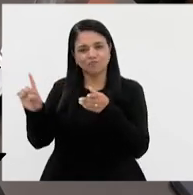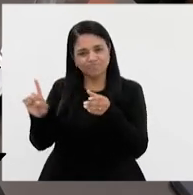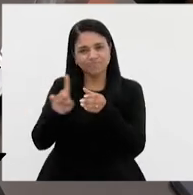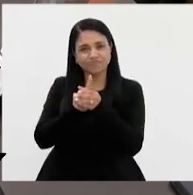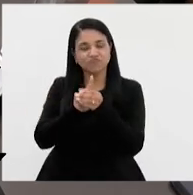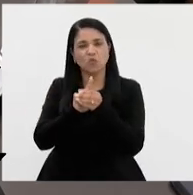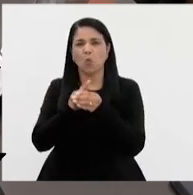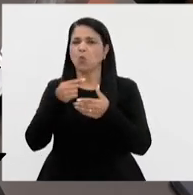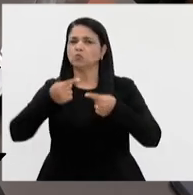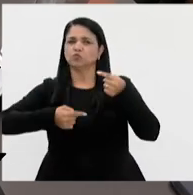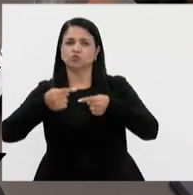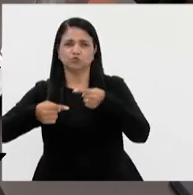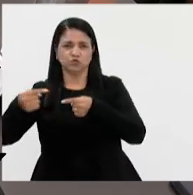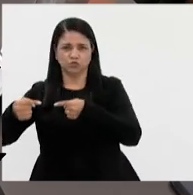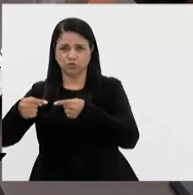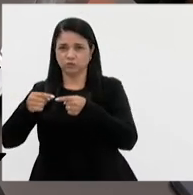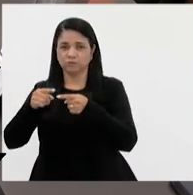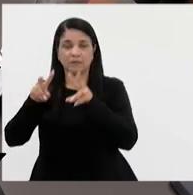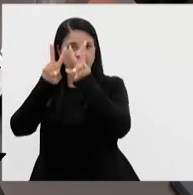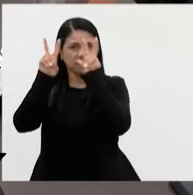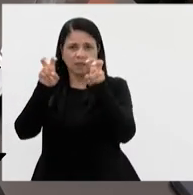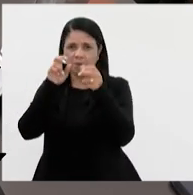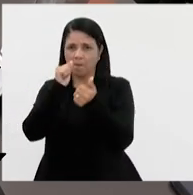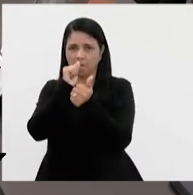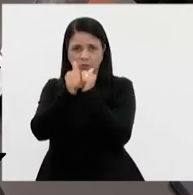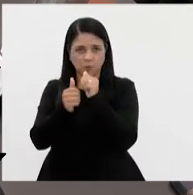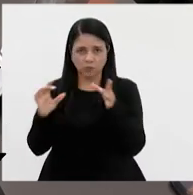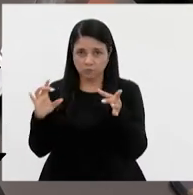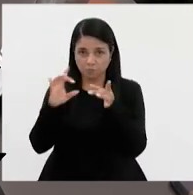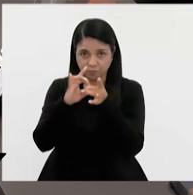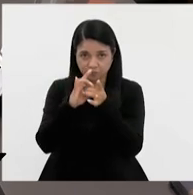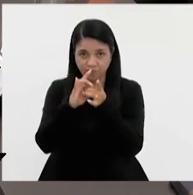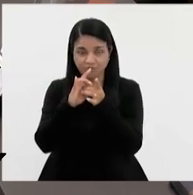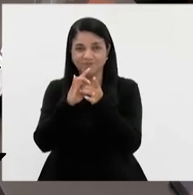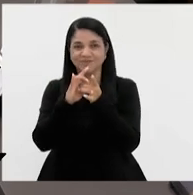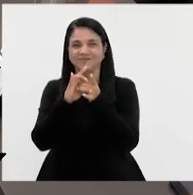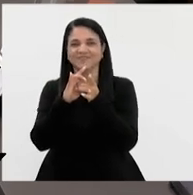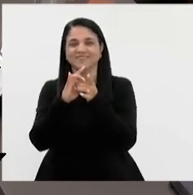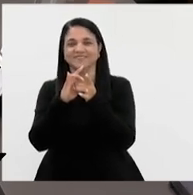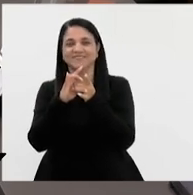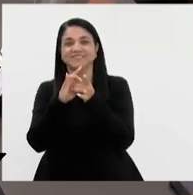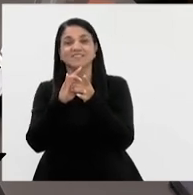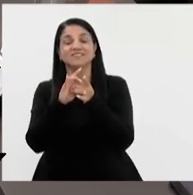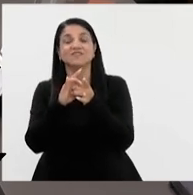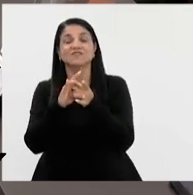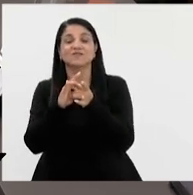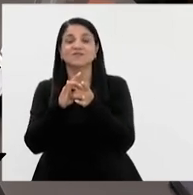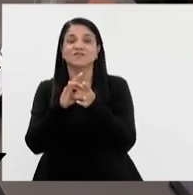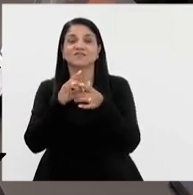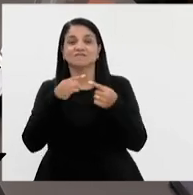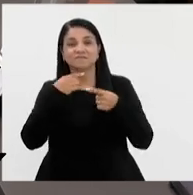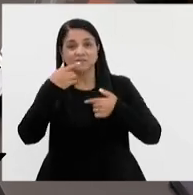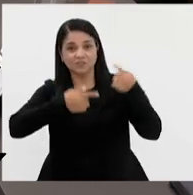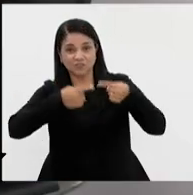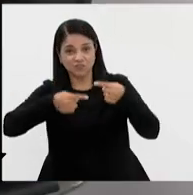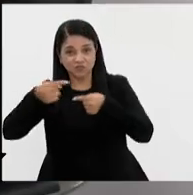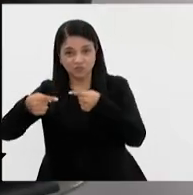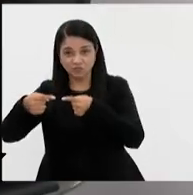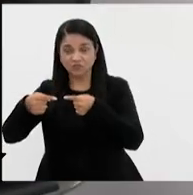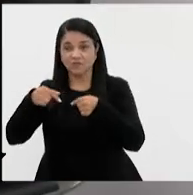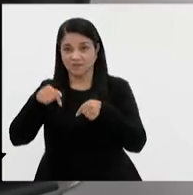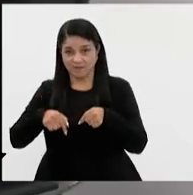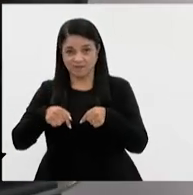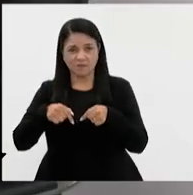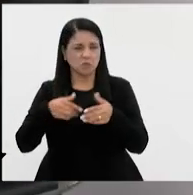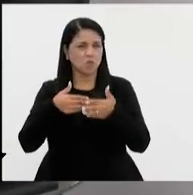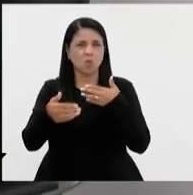qualquer temática relacionada ao esporte. Mas refuto com veemência qualquer ilação ou narrativa que seja estabelecida aqui que eu ou qualquer